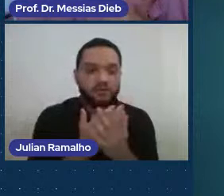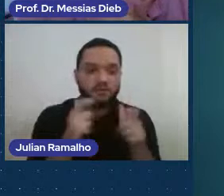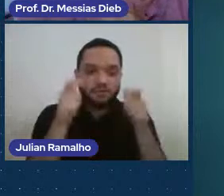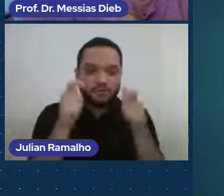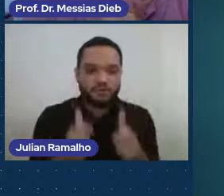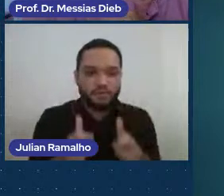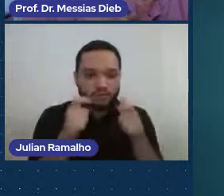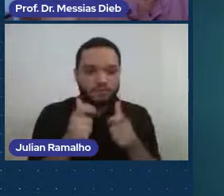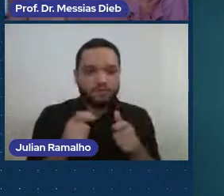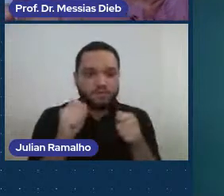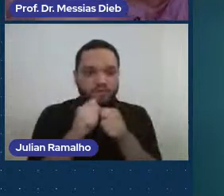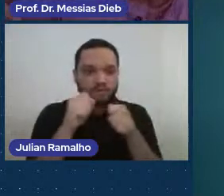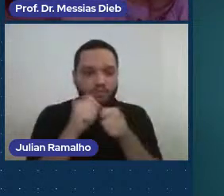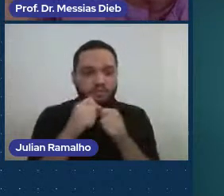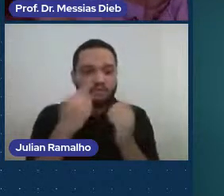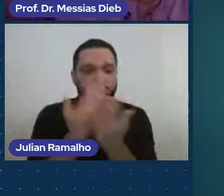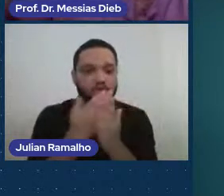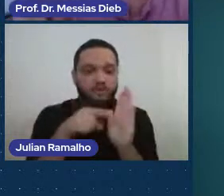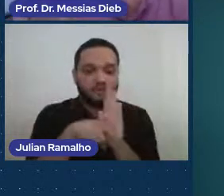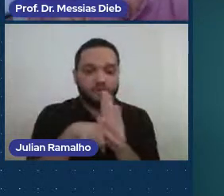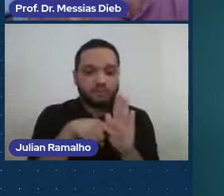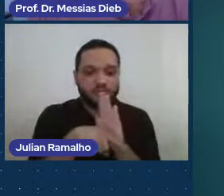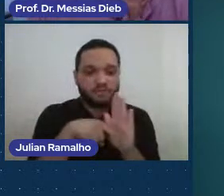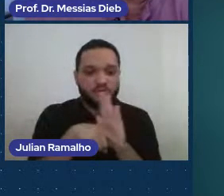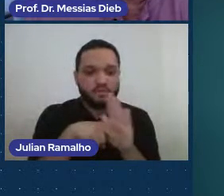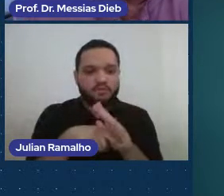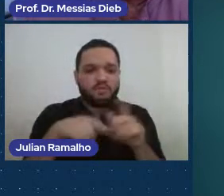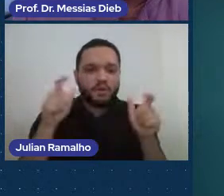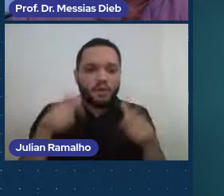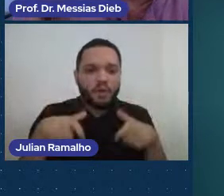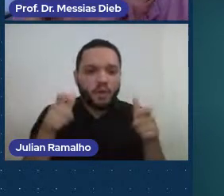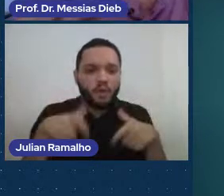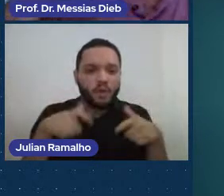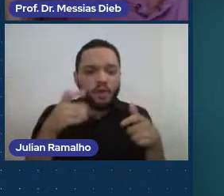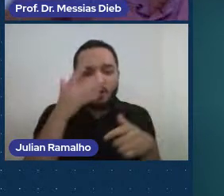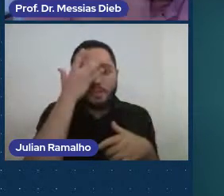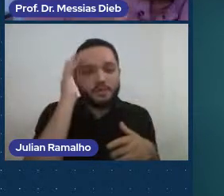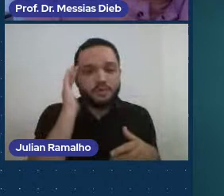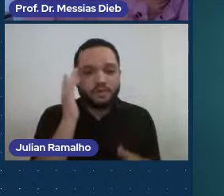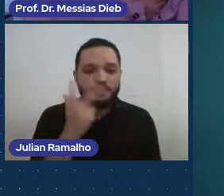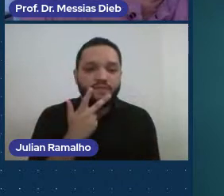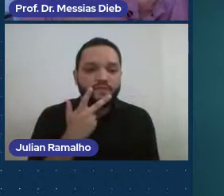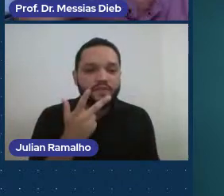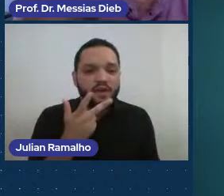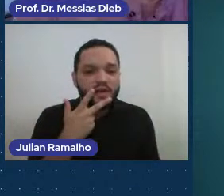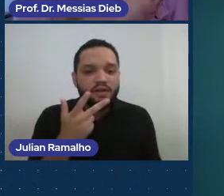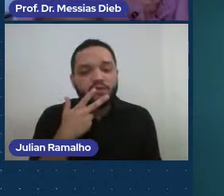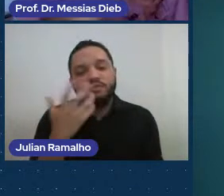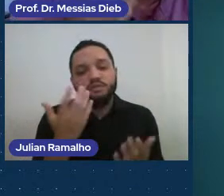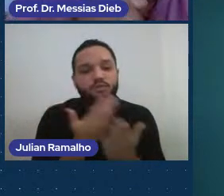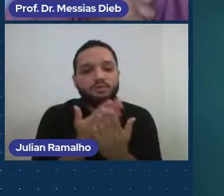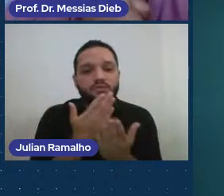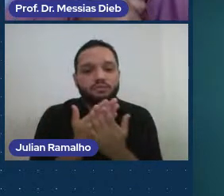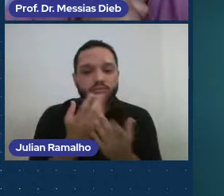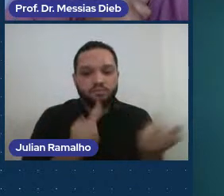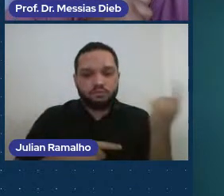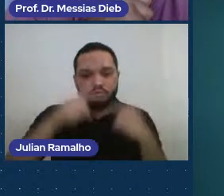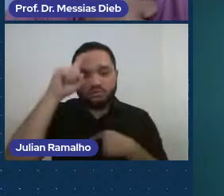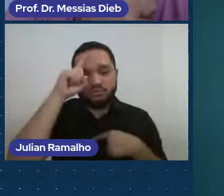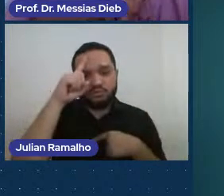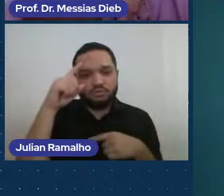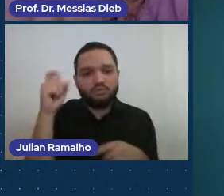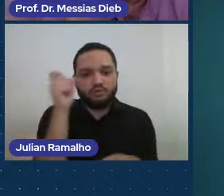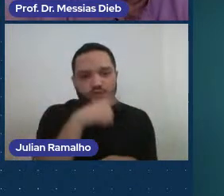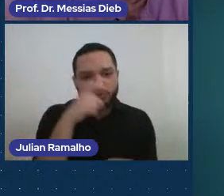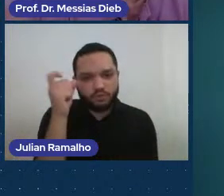será realizado esse estudo, porque é de onde esses sujeitos falam. Então, o que eu quero estudar é a superação das dificuldades